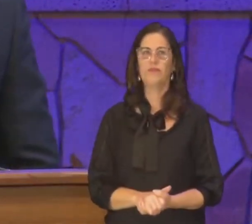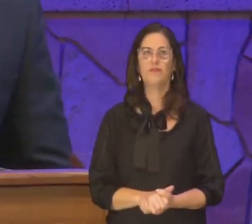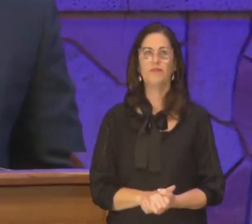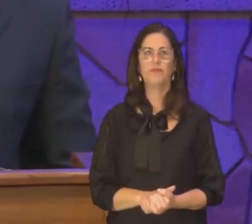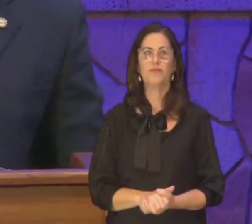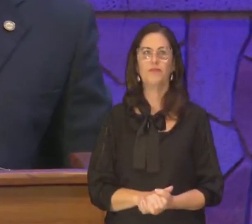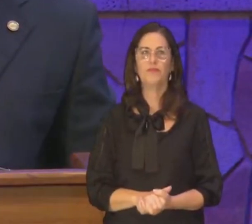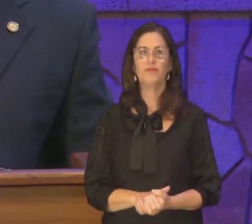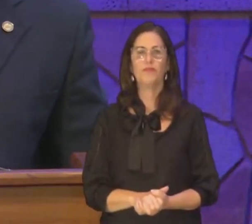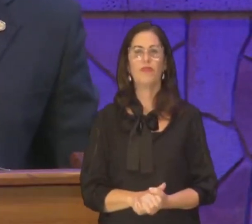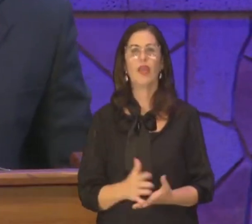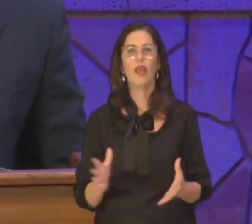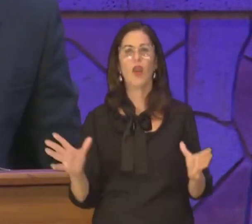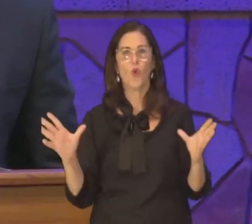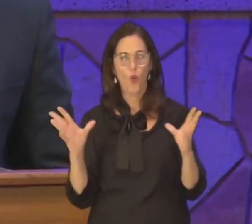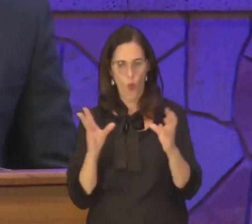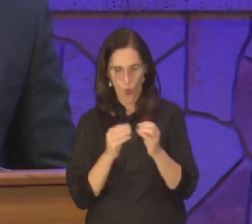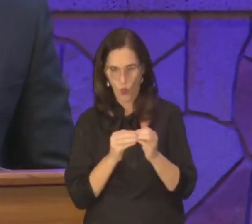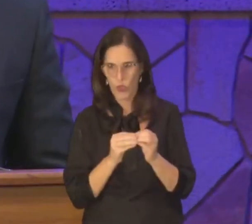E aí eu quero concluir.